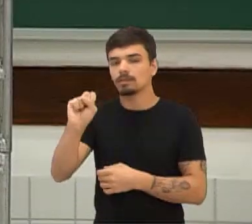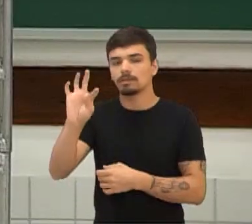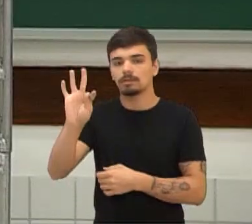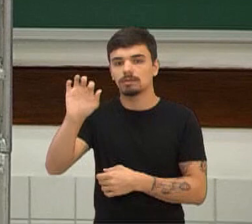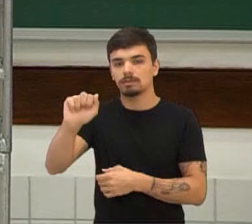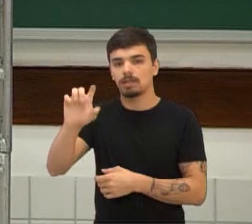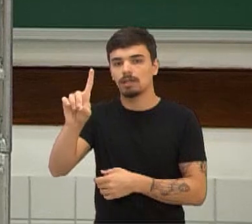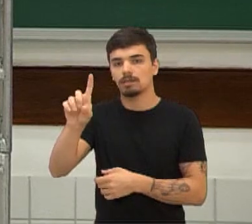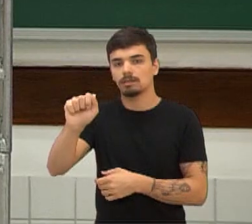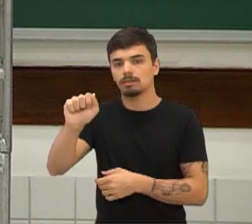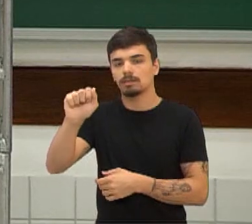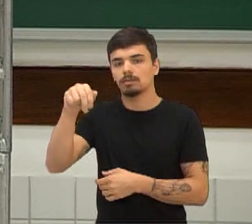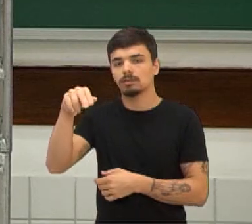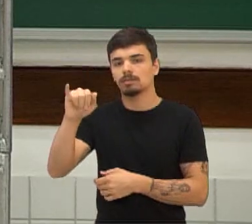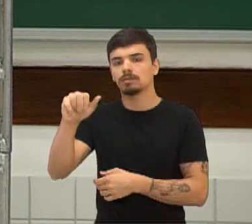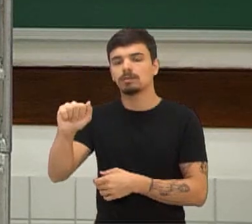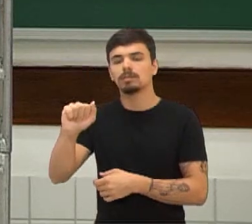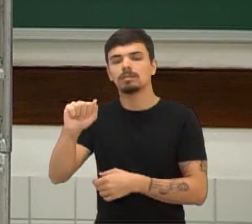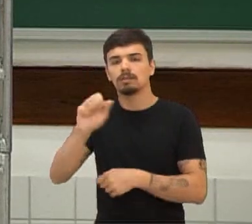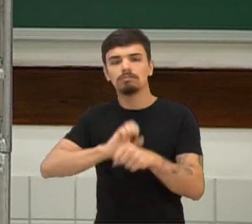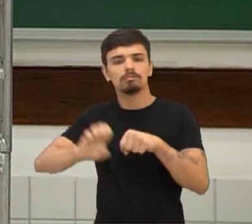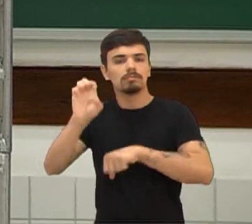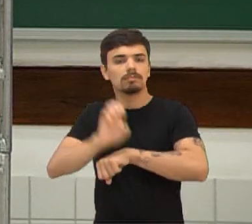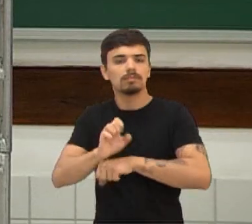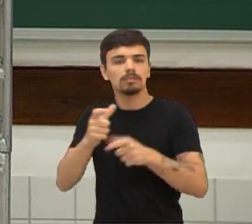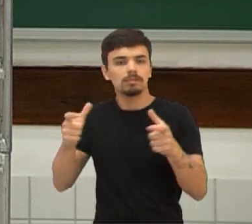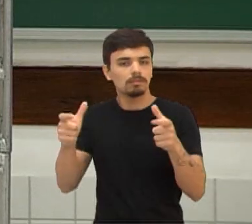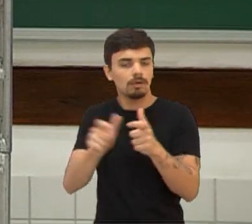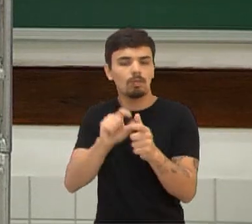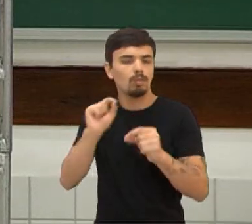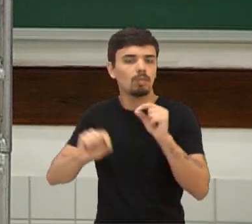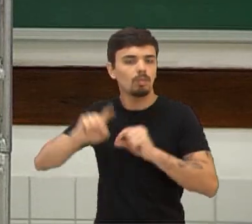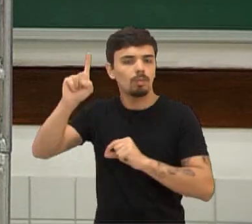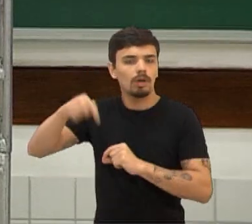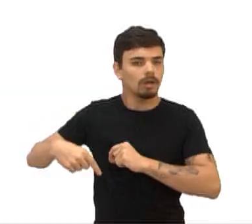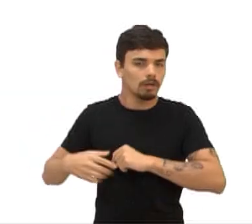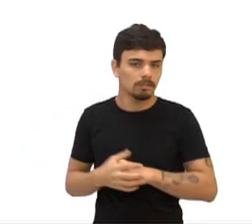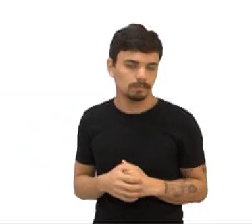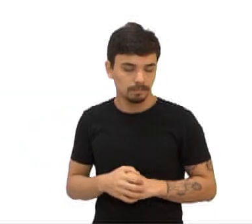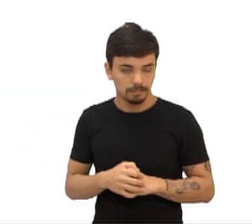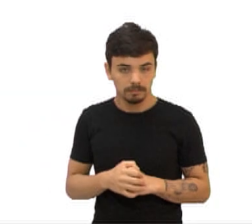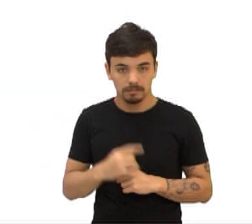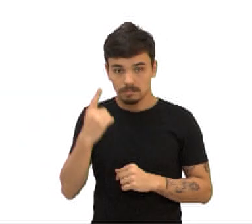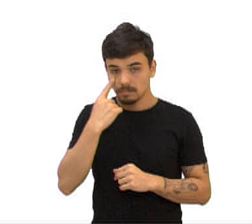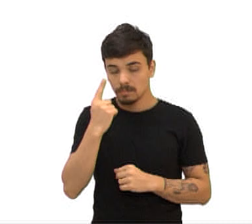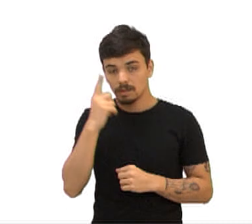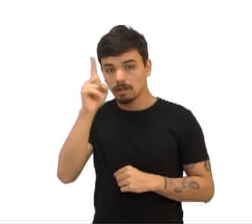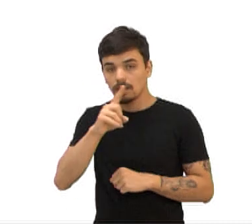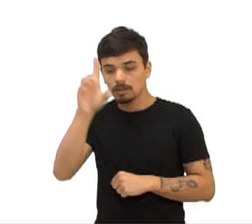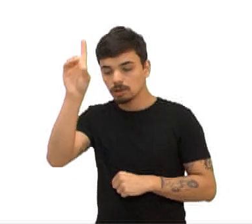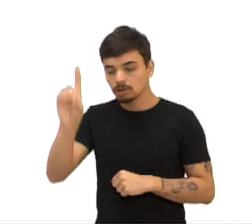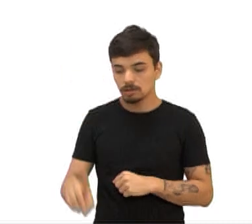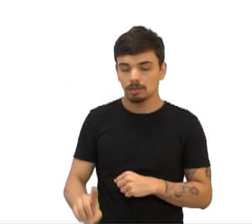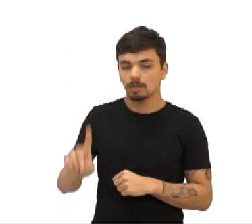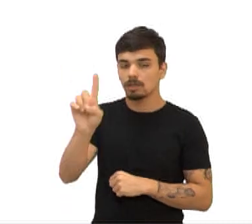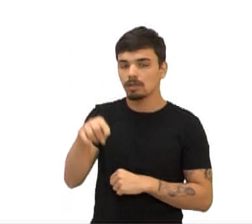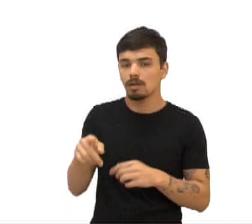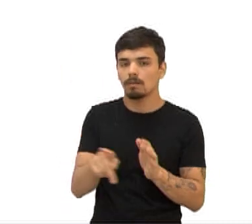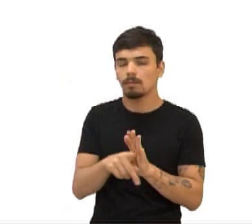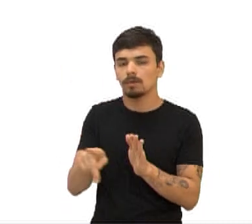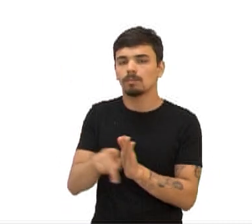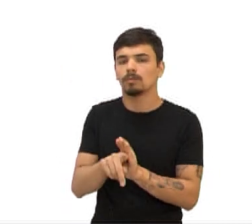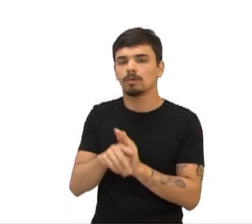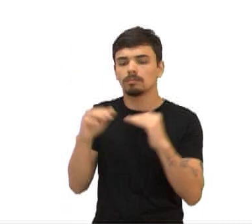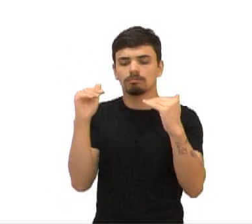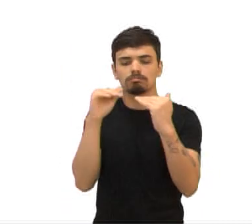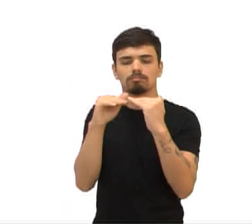de uma cidadania. O que, que seria essa estadania? Vejamos ali no slide. Então, os direitos eles são conquistados na medida